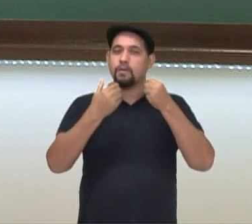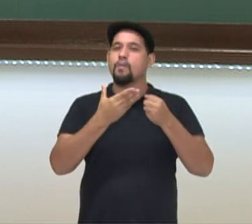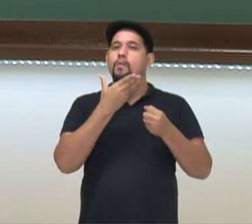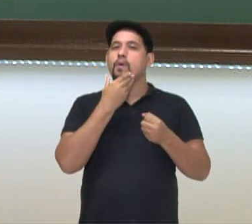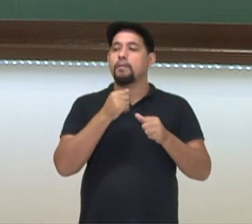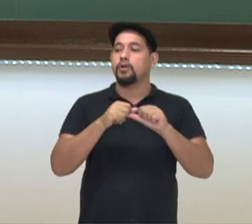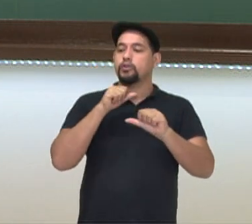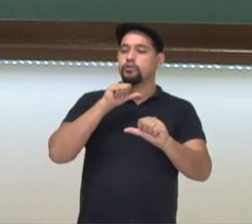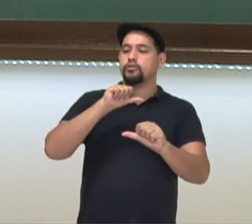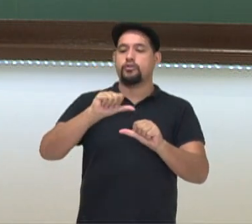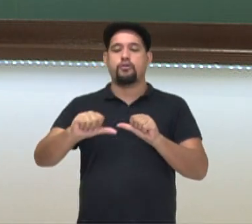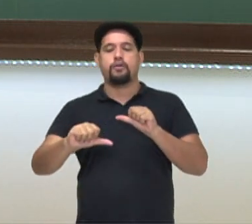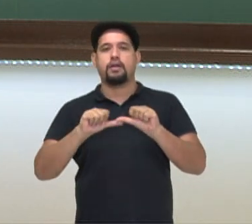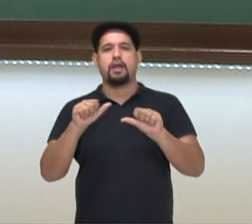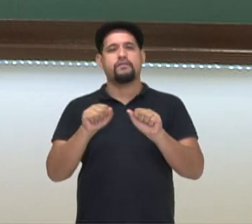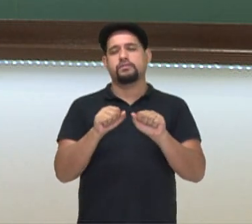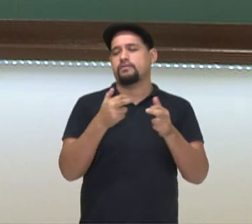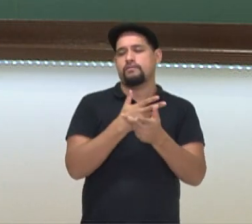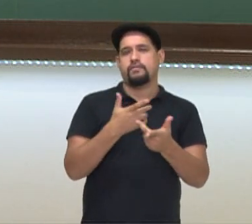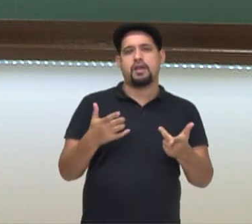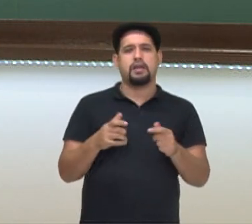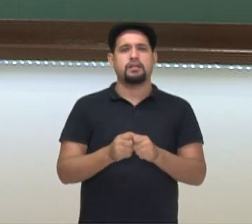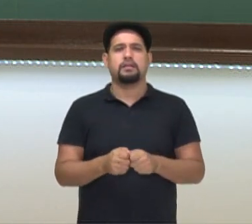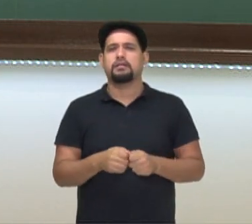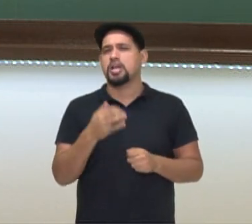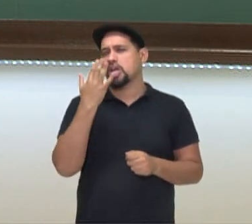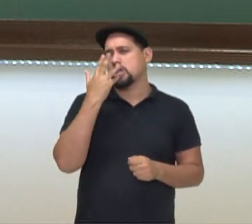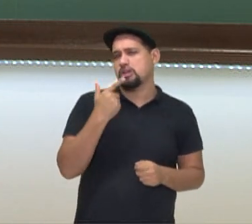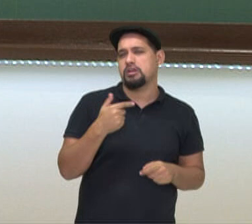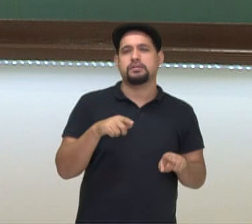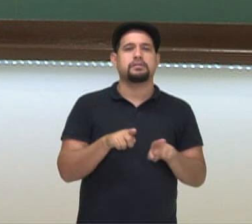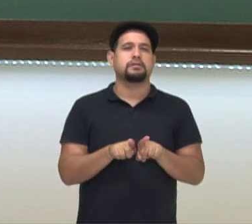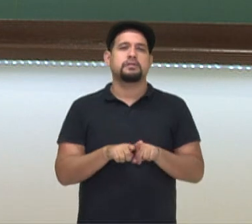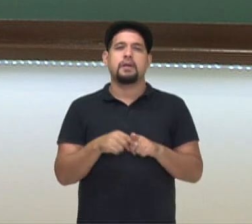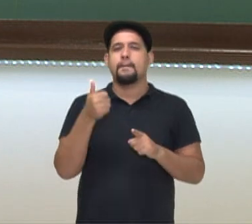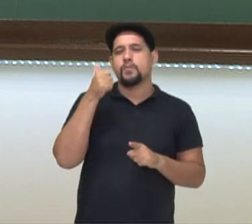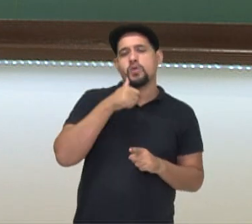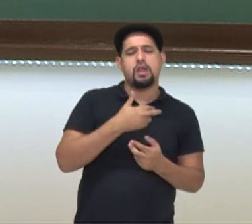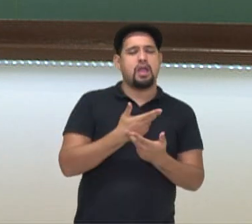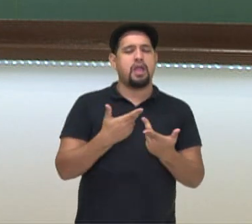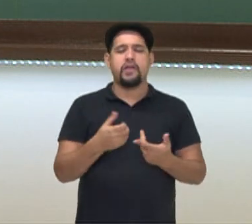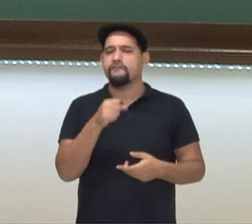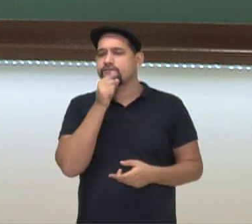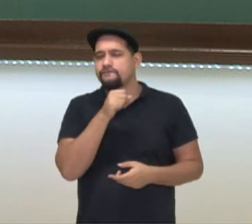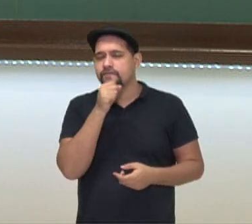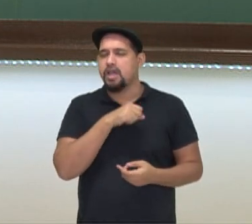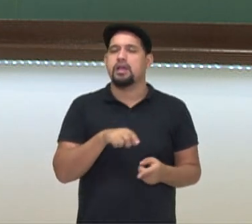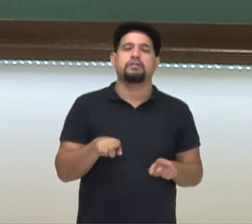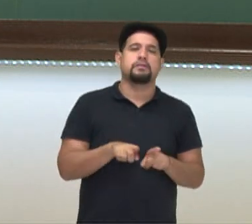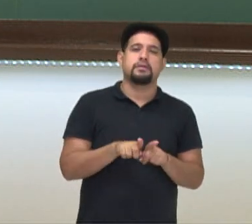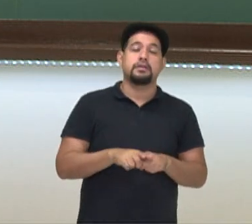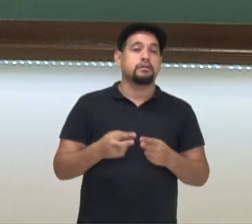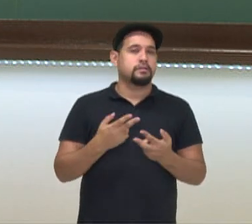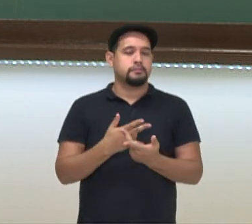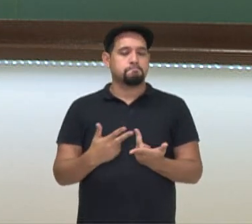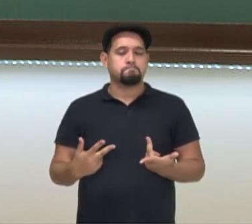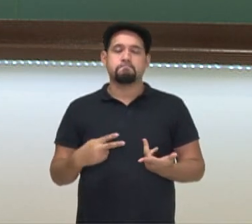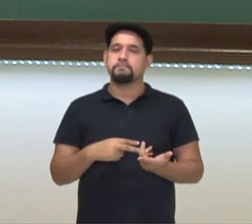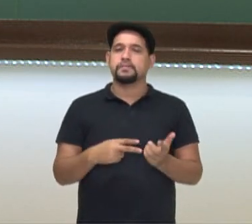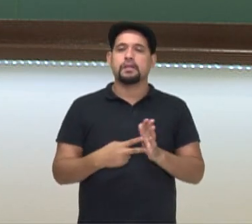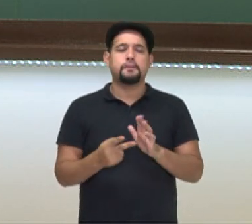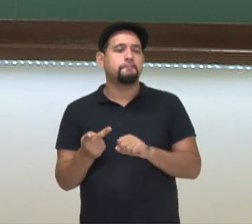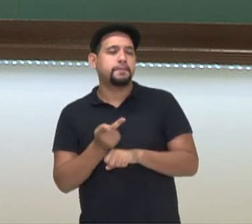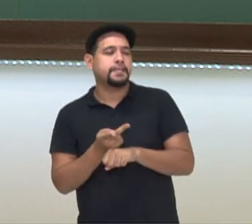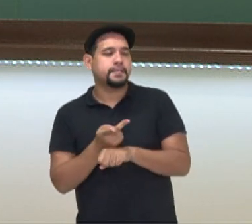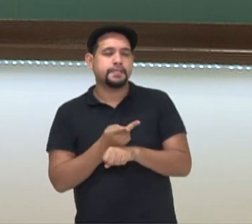as personagens e fazer vários personagens, menino, crianças, mulheres, velhos. Então eles iam